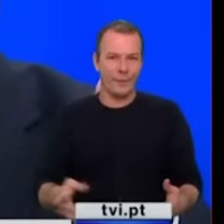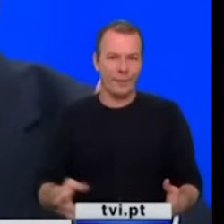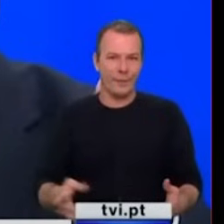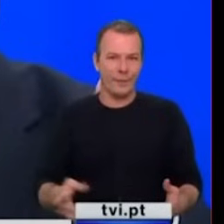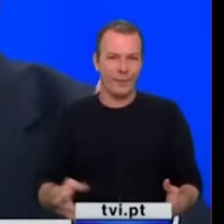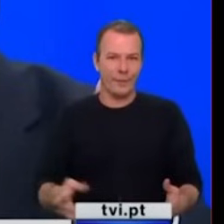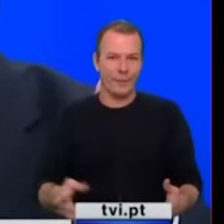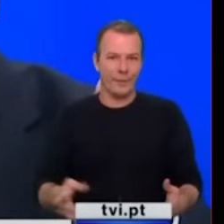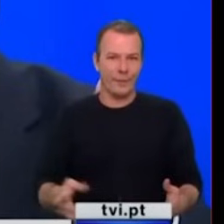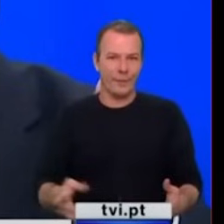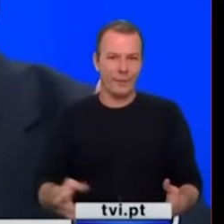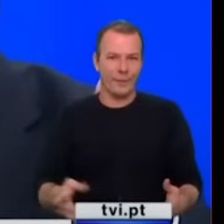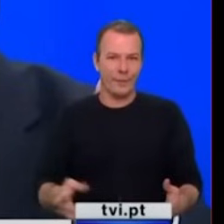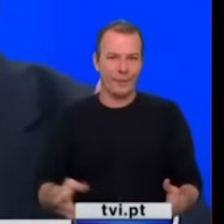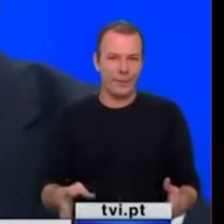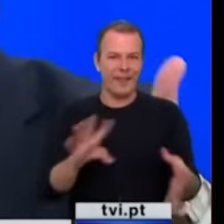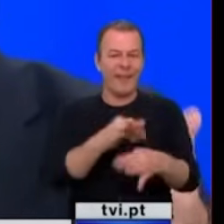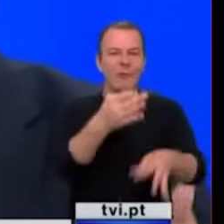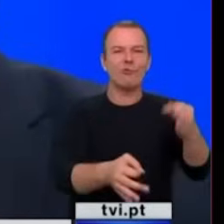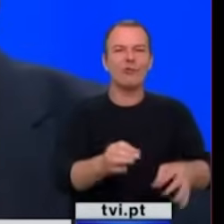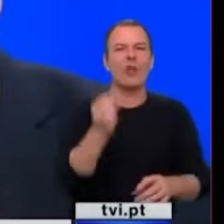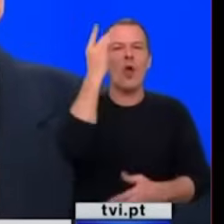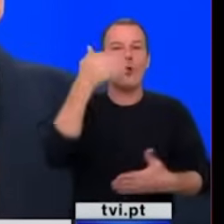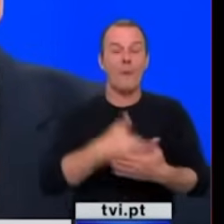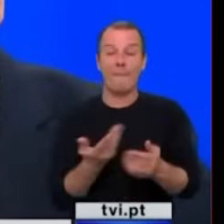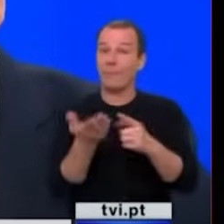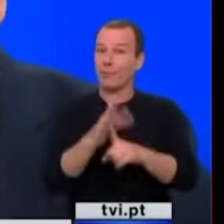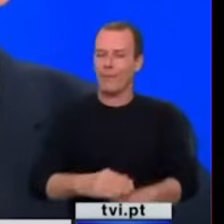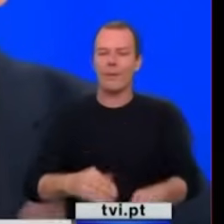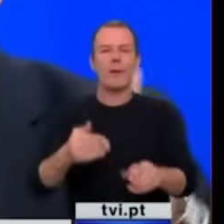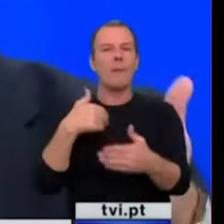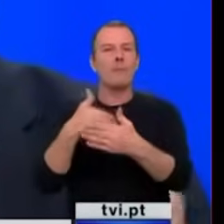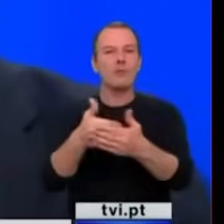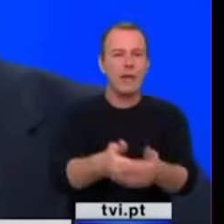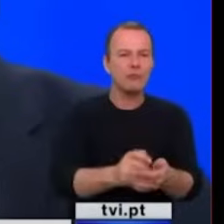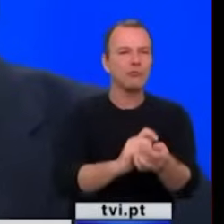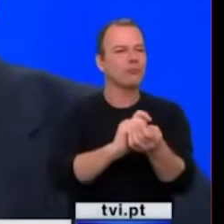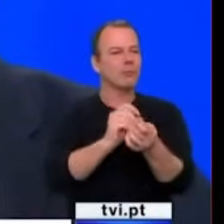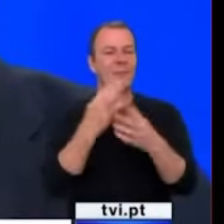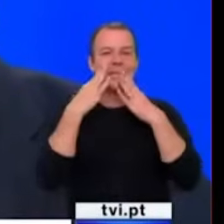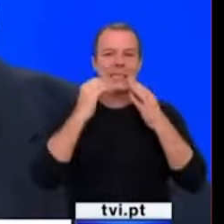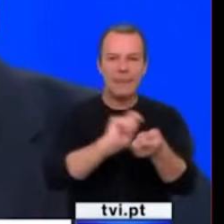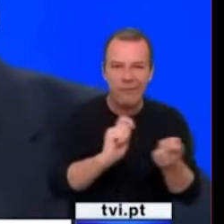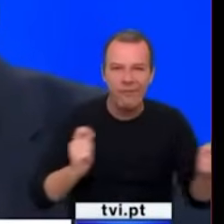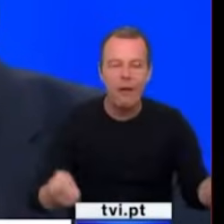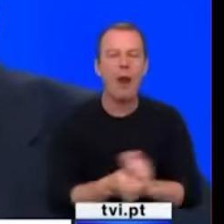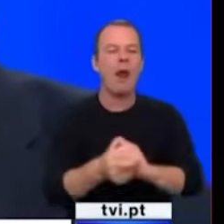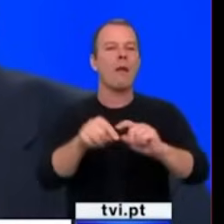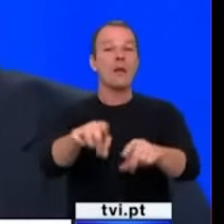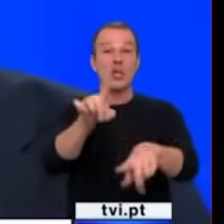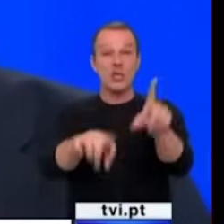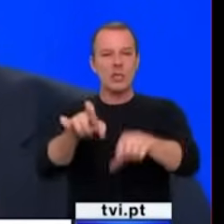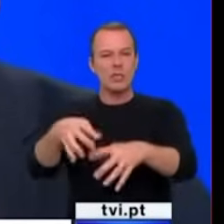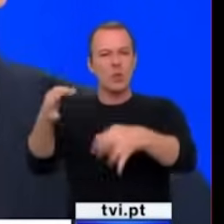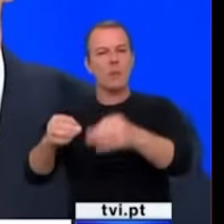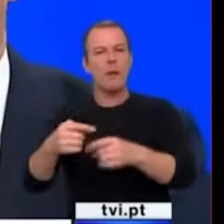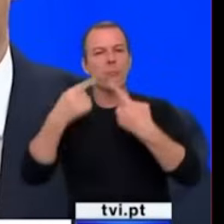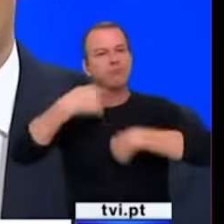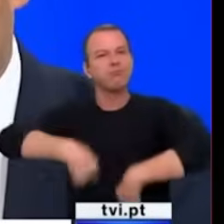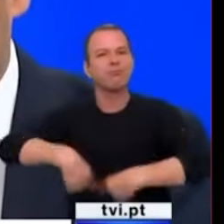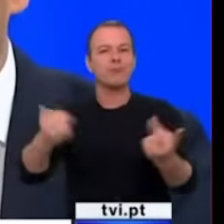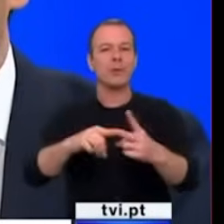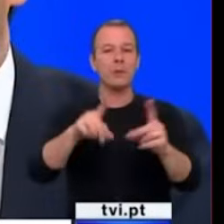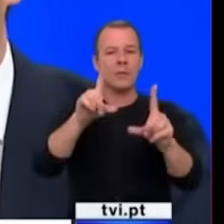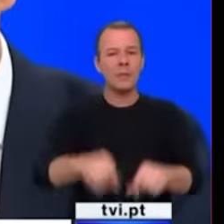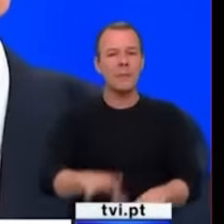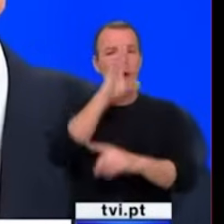calmos é ali para o meio que aquilo começa Aicar processos publicitar estatísticas do tribunal e no plano da Justiça penal doar o Ministério